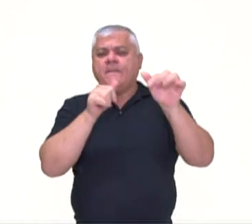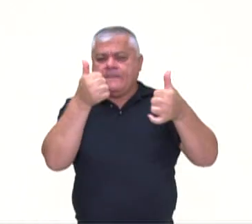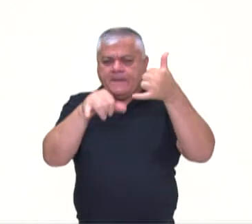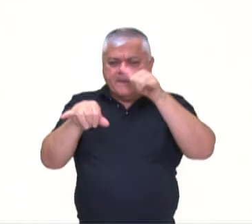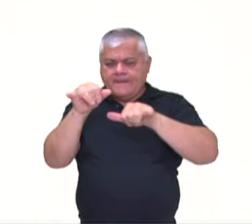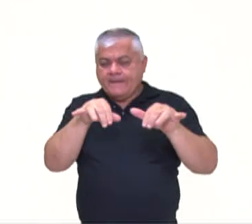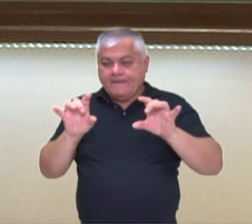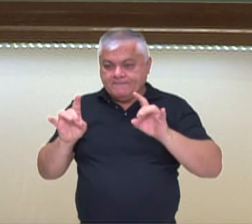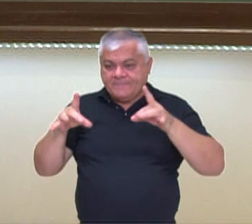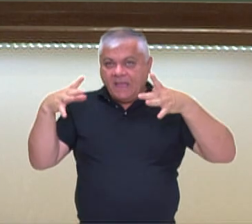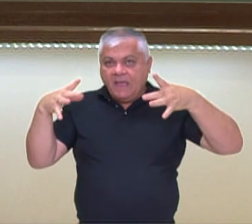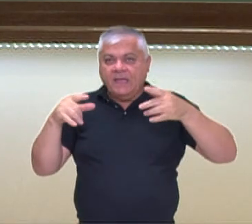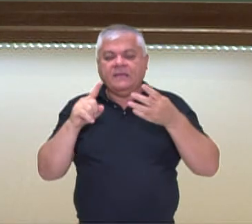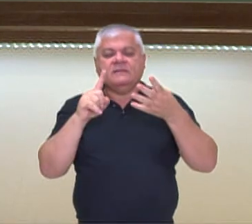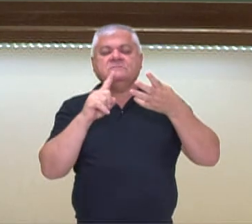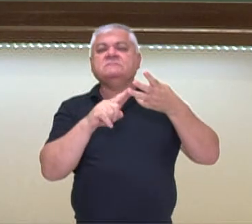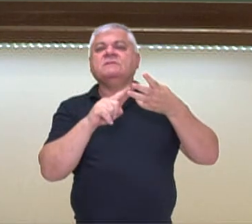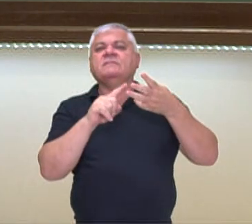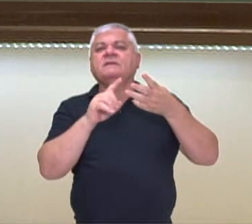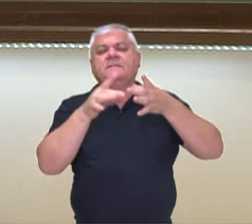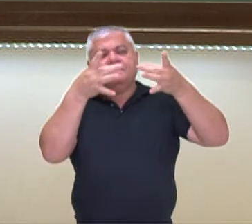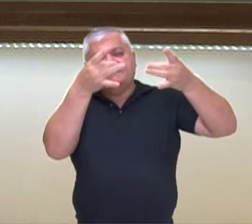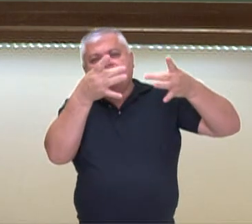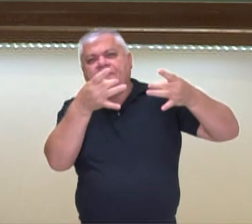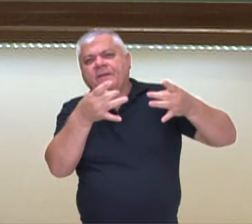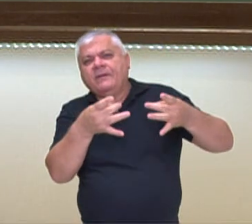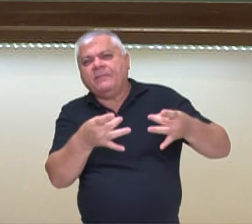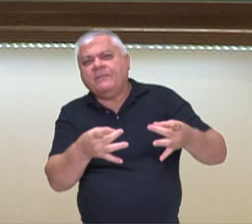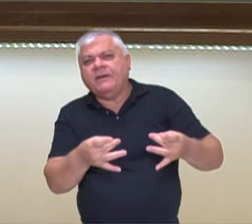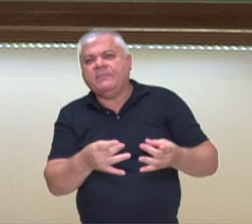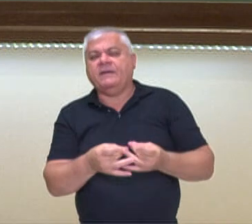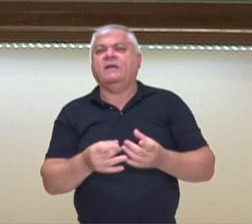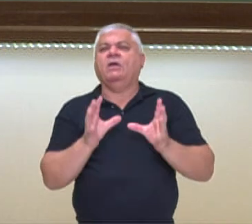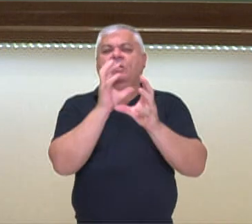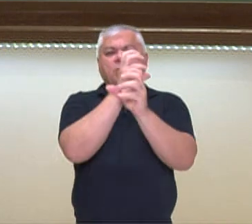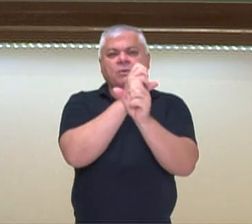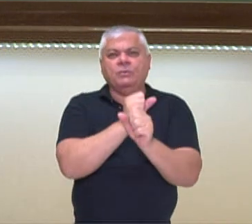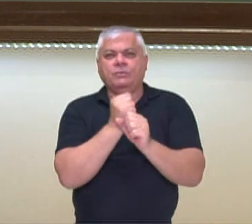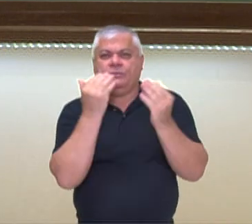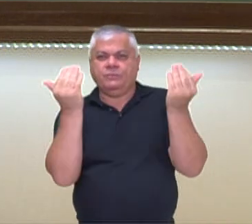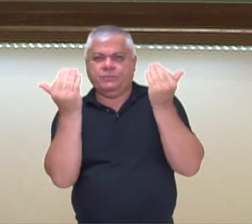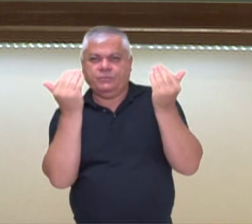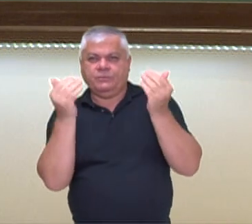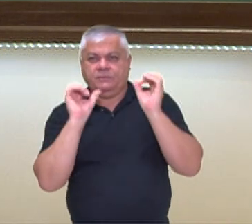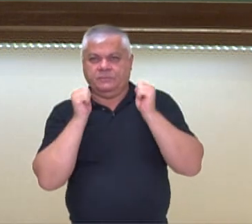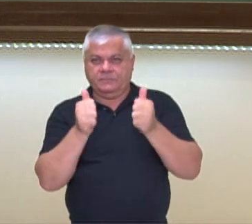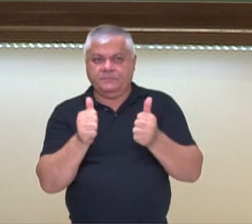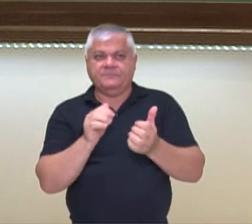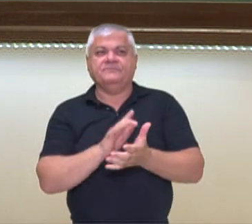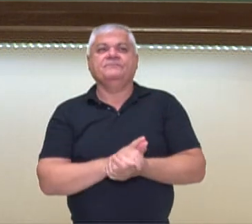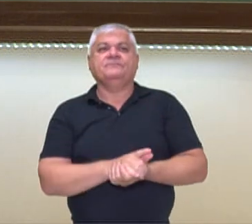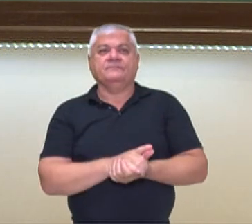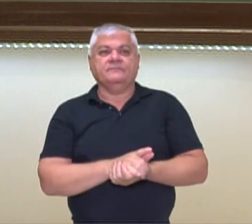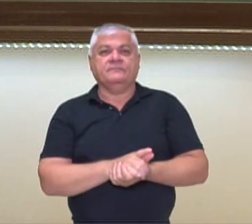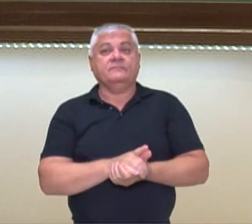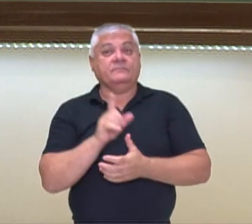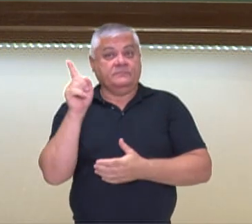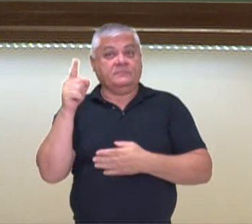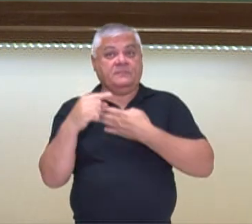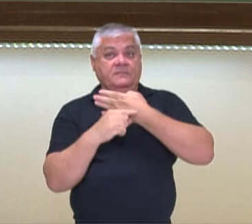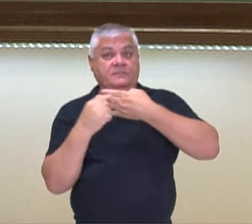e nós descrevemos e calculamos a estequiometria, né? As relações estequiométricas. Aqui